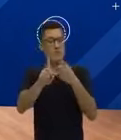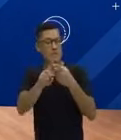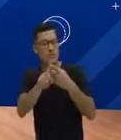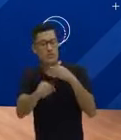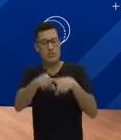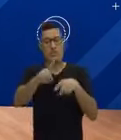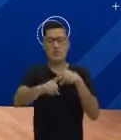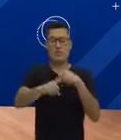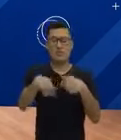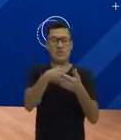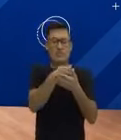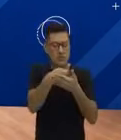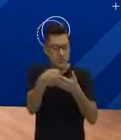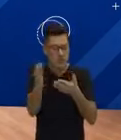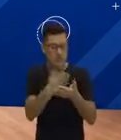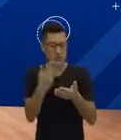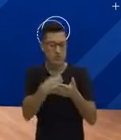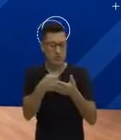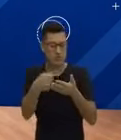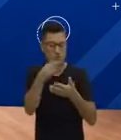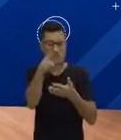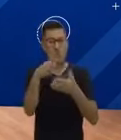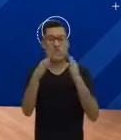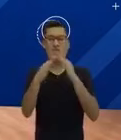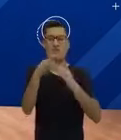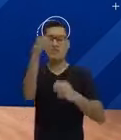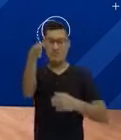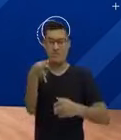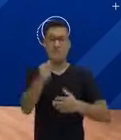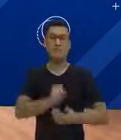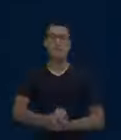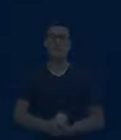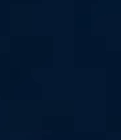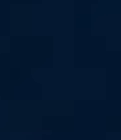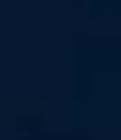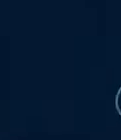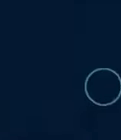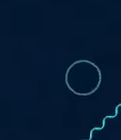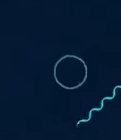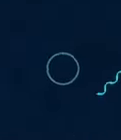preencher cada vez mais essa lacuna estando em casa. Tá certo? Vamos para a nossa aula?